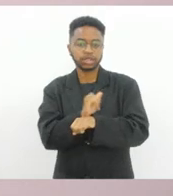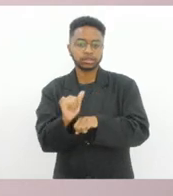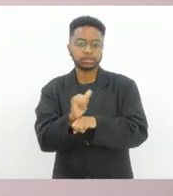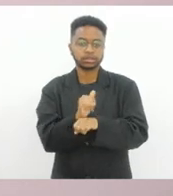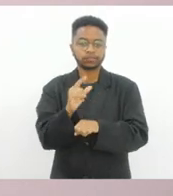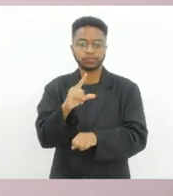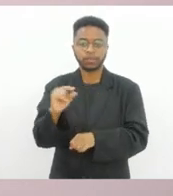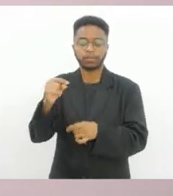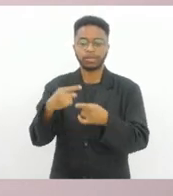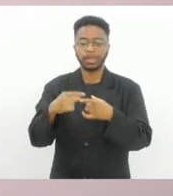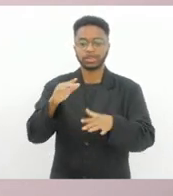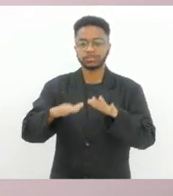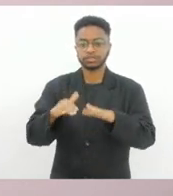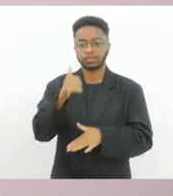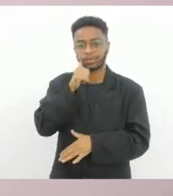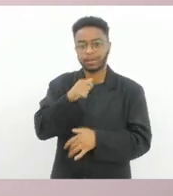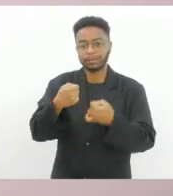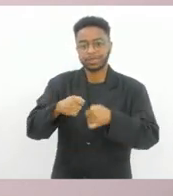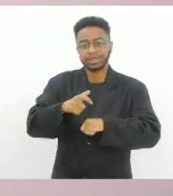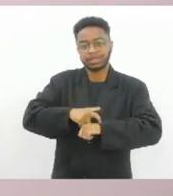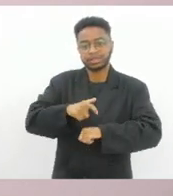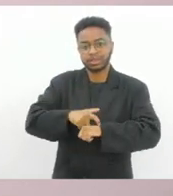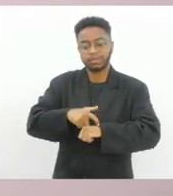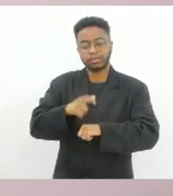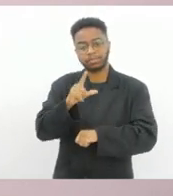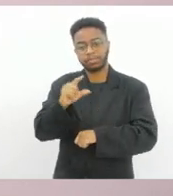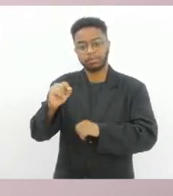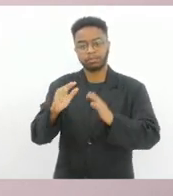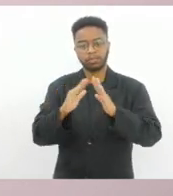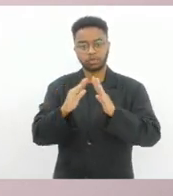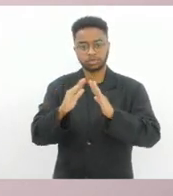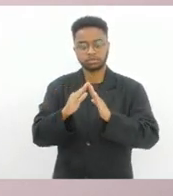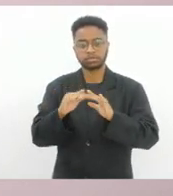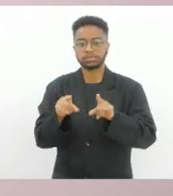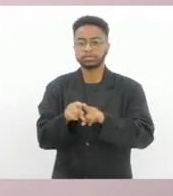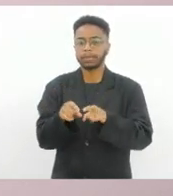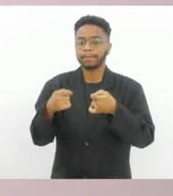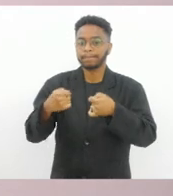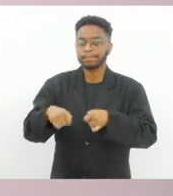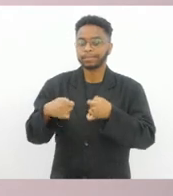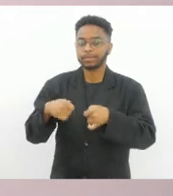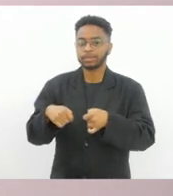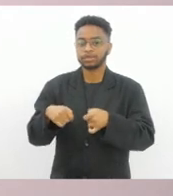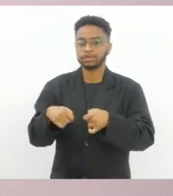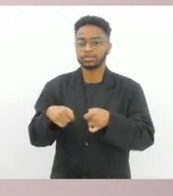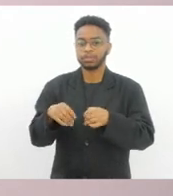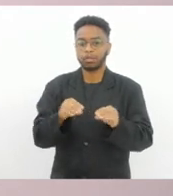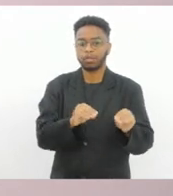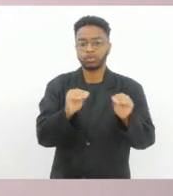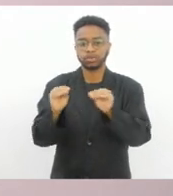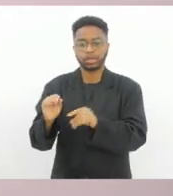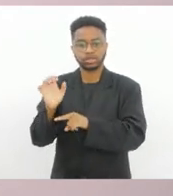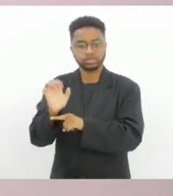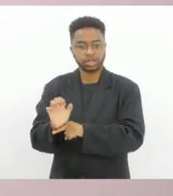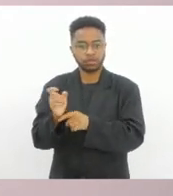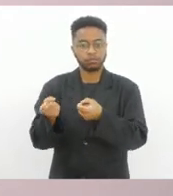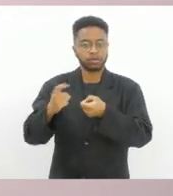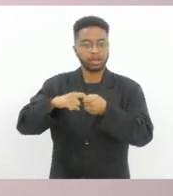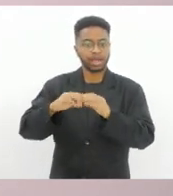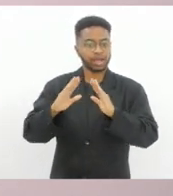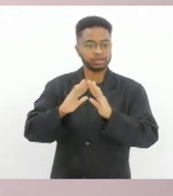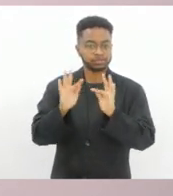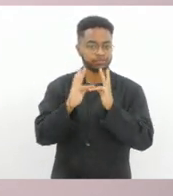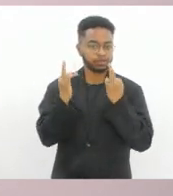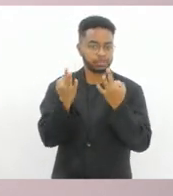vezes a mulher precisa de um tempo, né, para sair de dentro de casa, para ir para outro estado, para ir para a casa dos parentes,